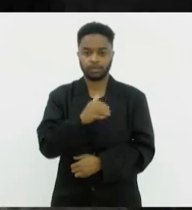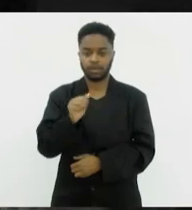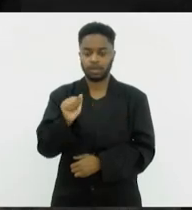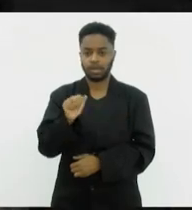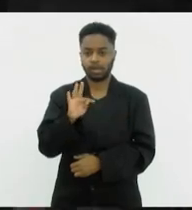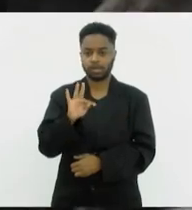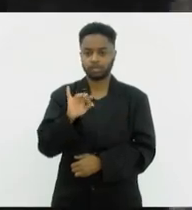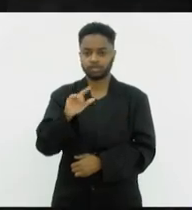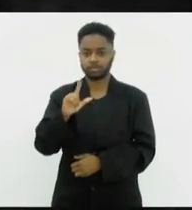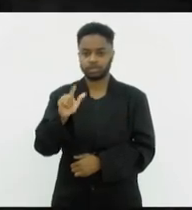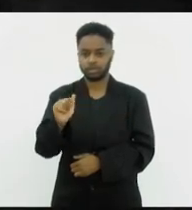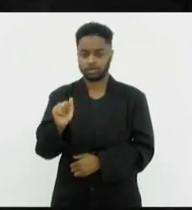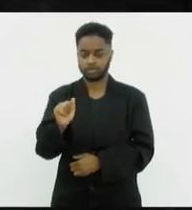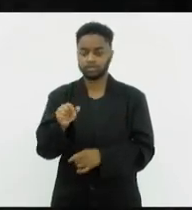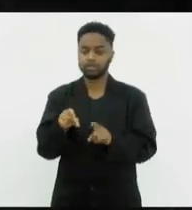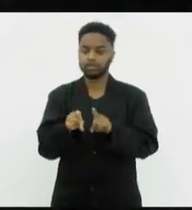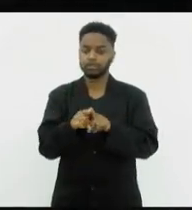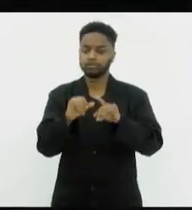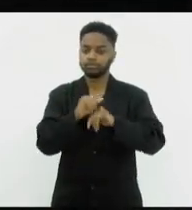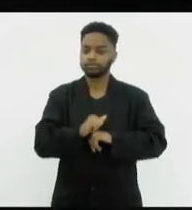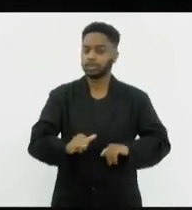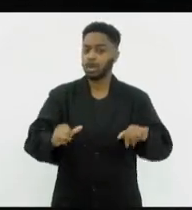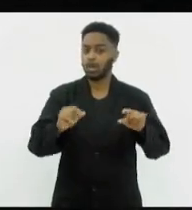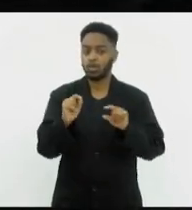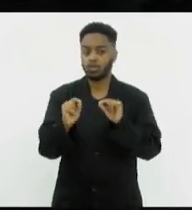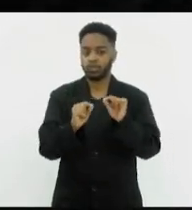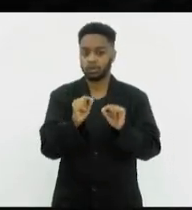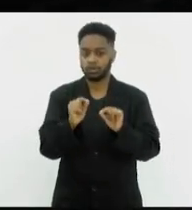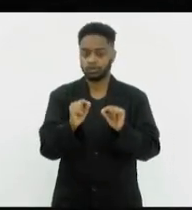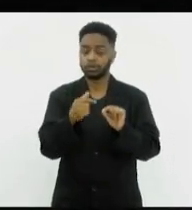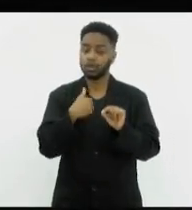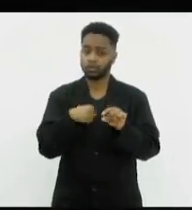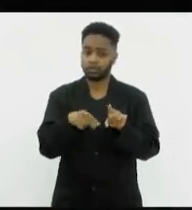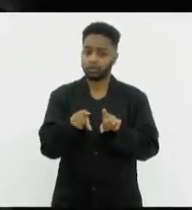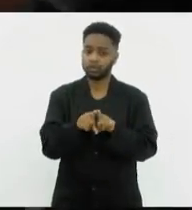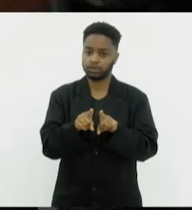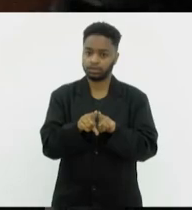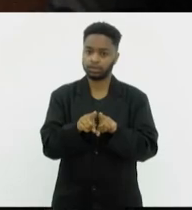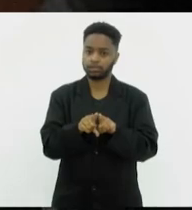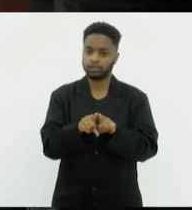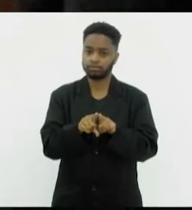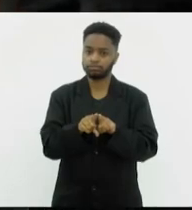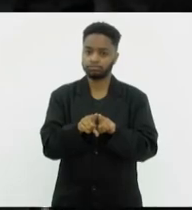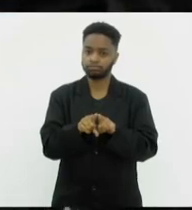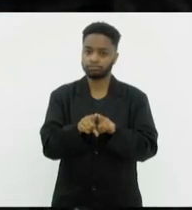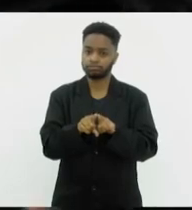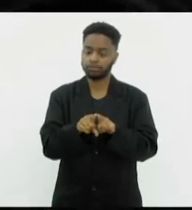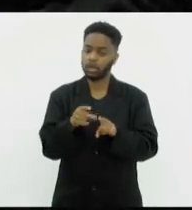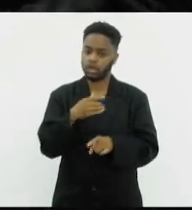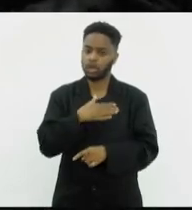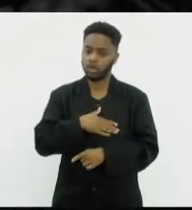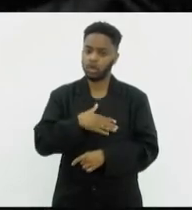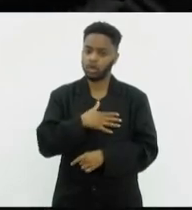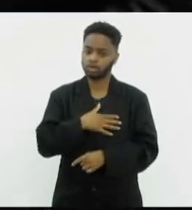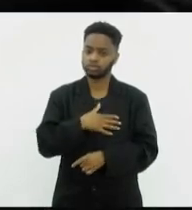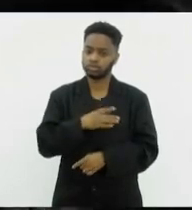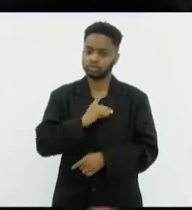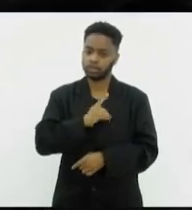Átila Nunes e dizer o seguinte: também eu sou um fã de carteirinha da DECRAD.